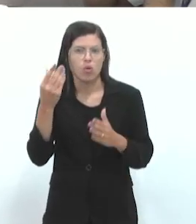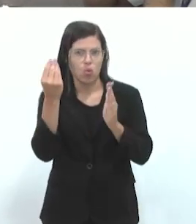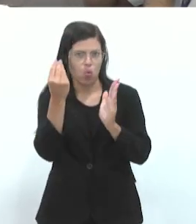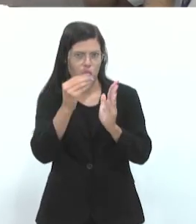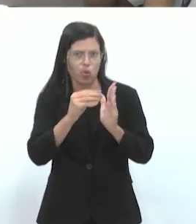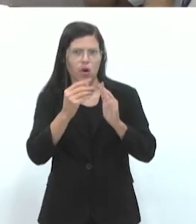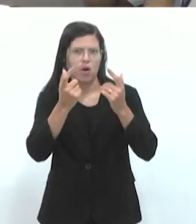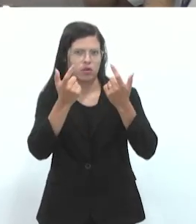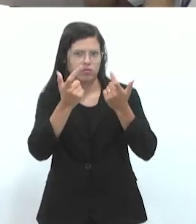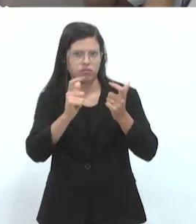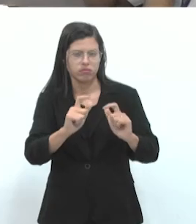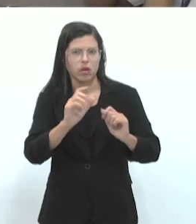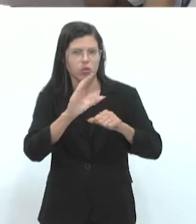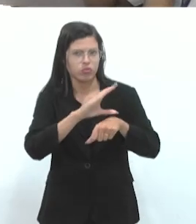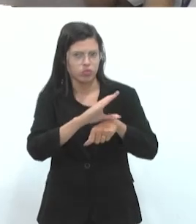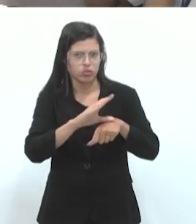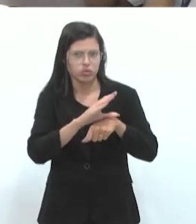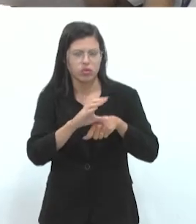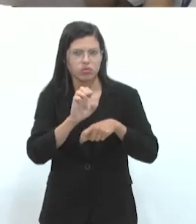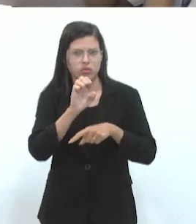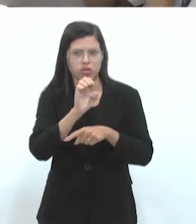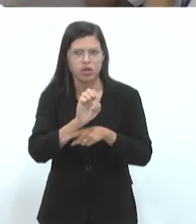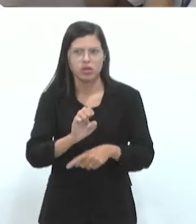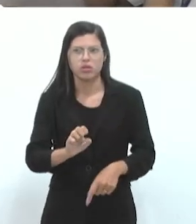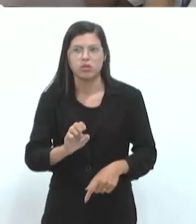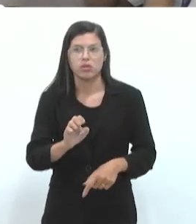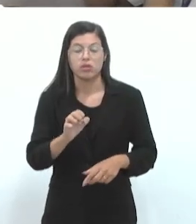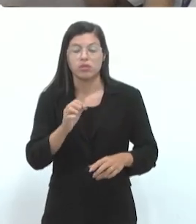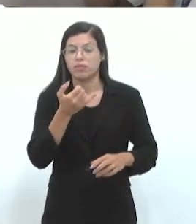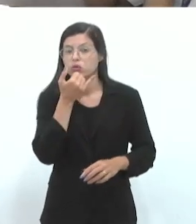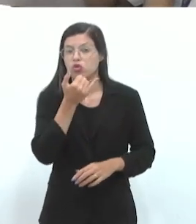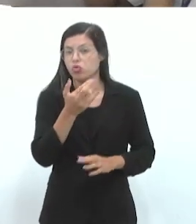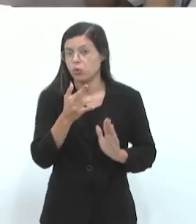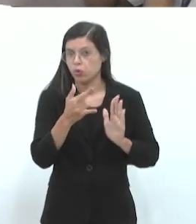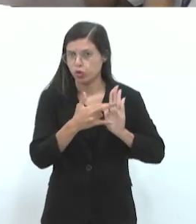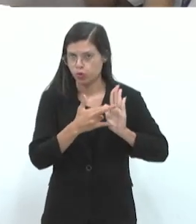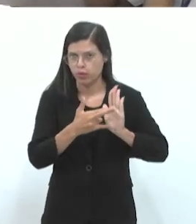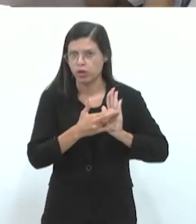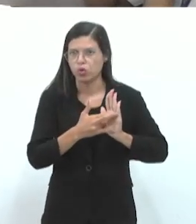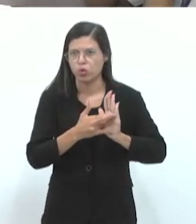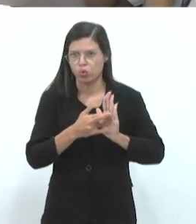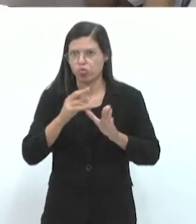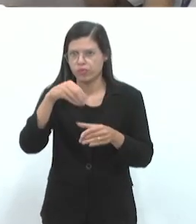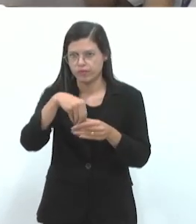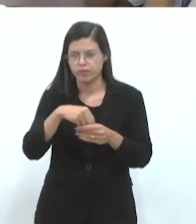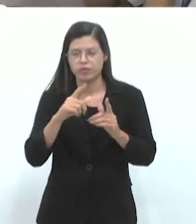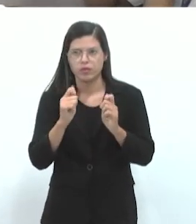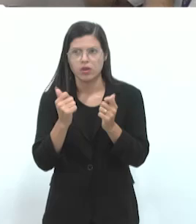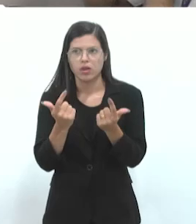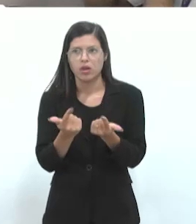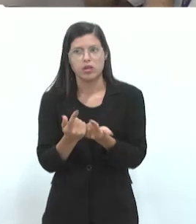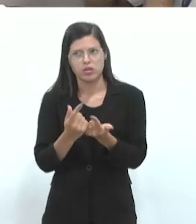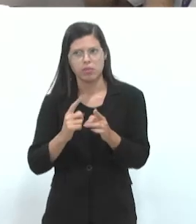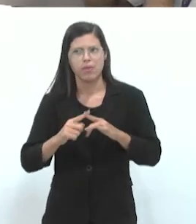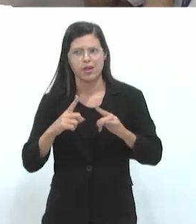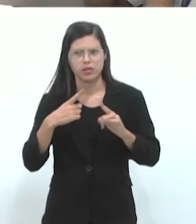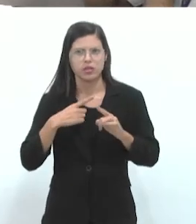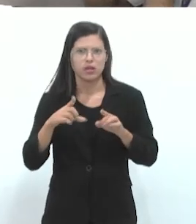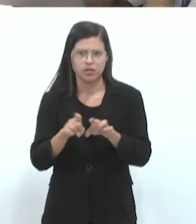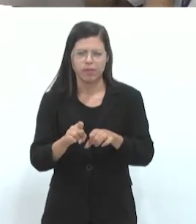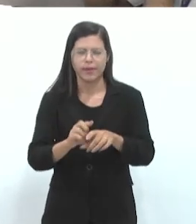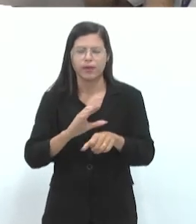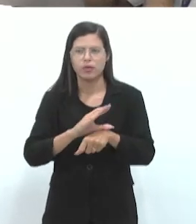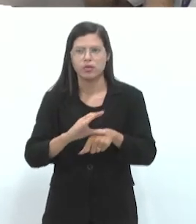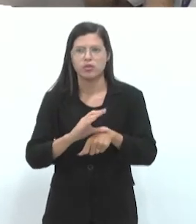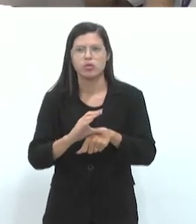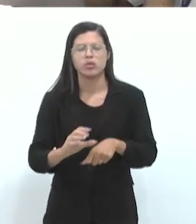dispositivo da Constituição do Estado. Do regimento interno. Do regimento interno, perdoe. Mas também a previsão da Constituição do Estado. Mas fazendo